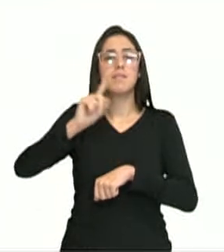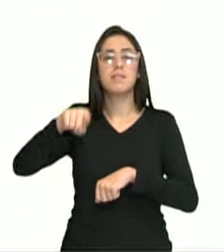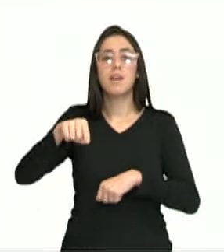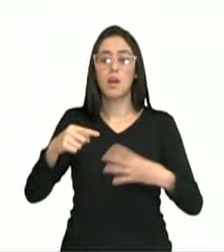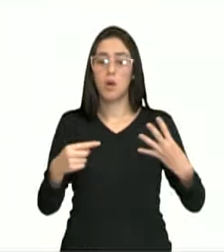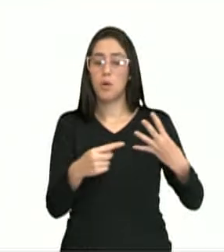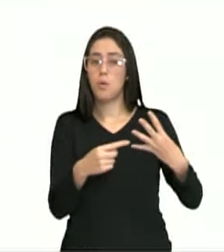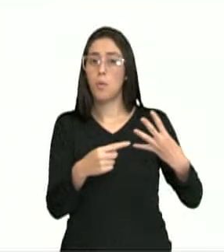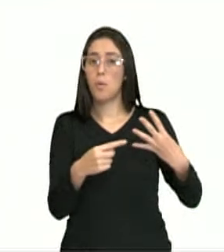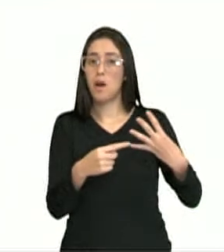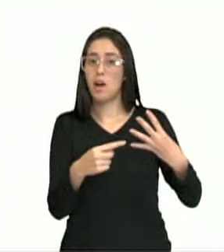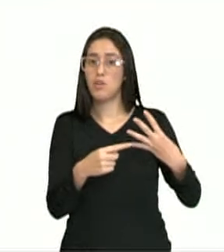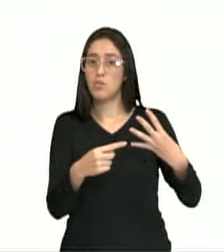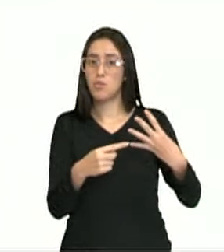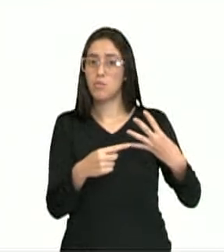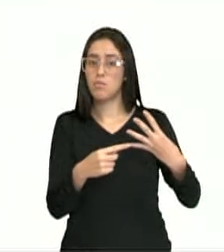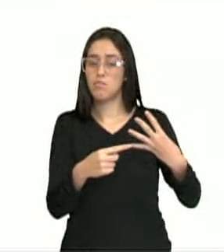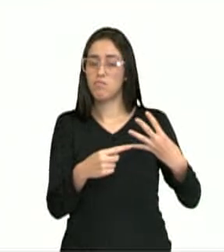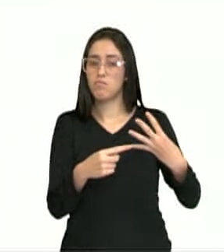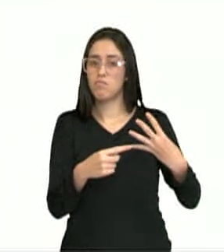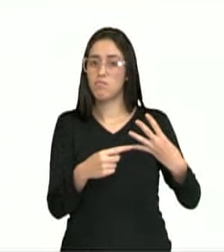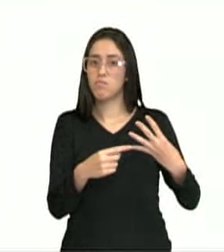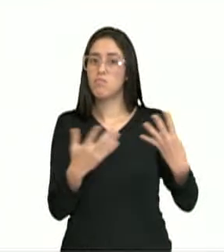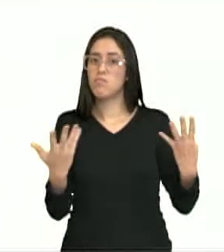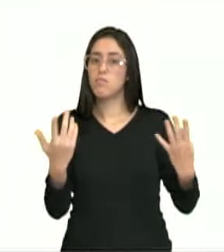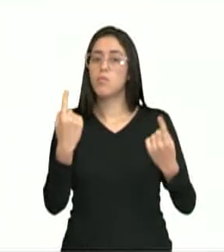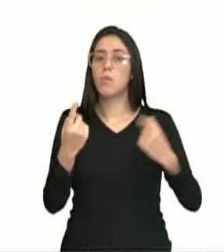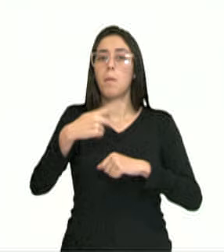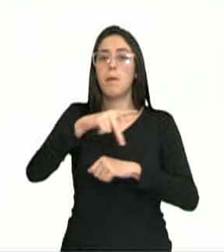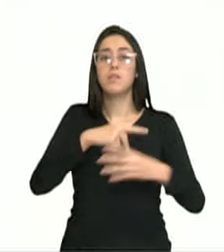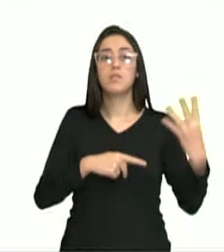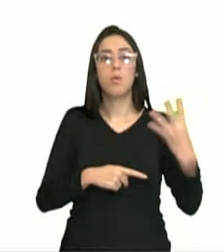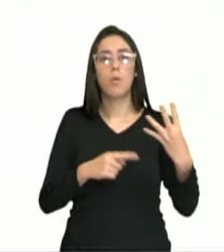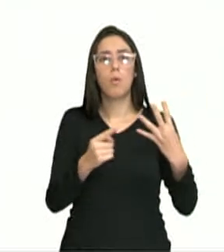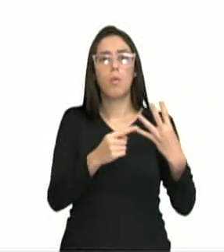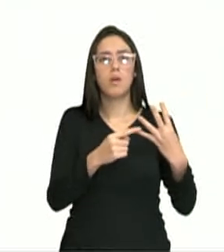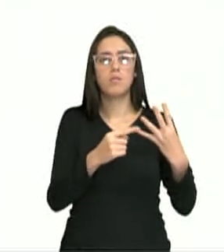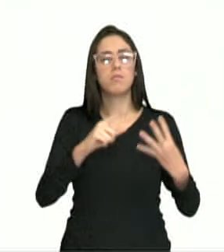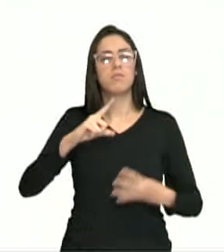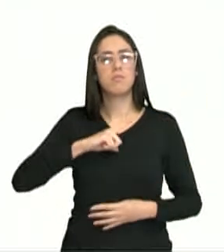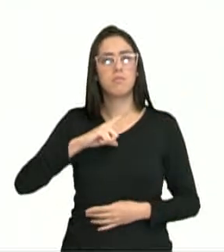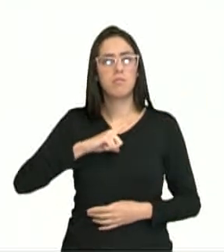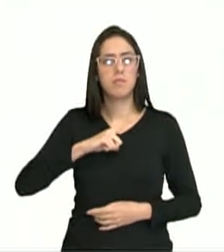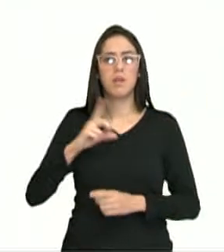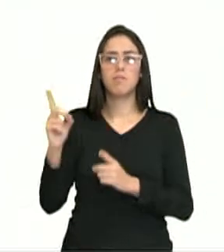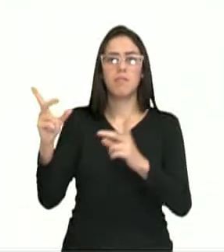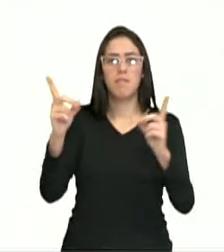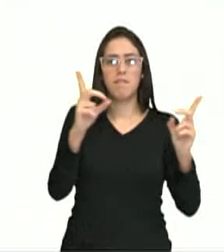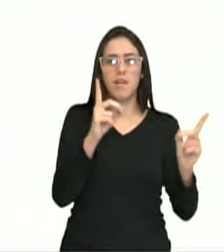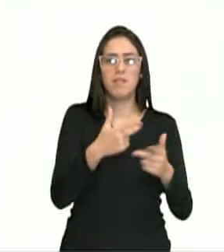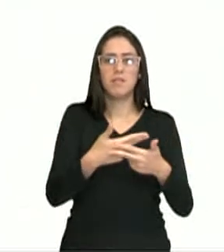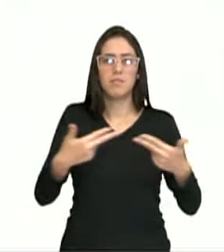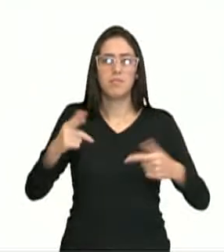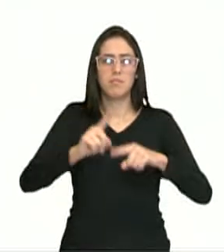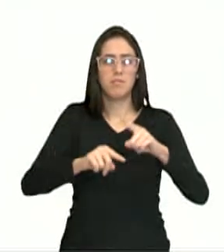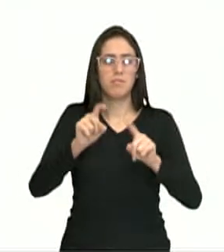quarto, tá? Lugar em relação à taxa de venda